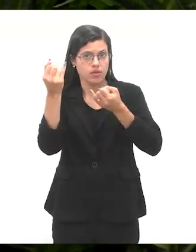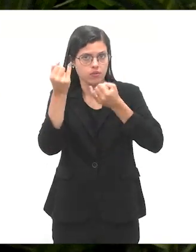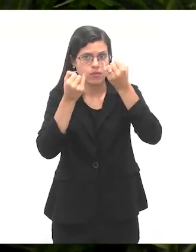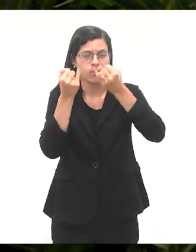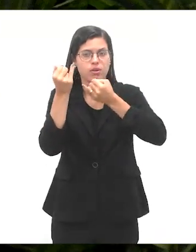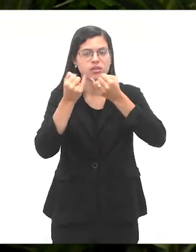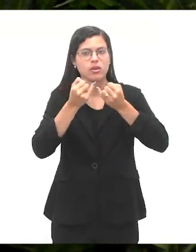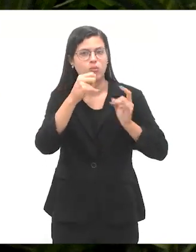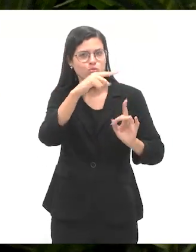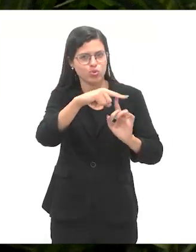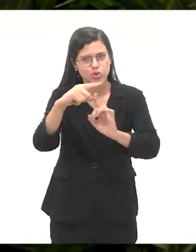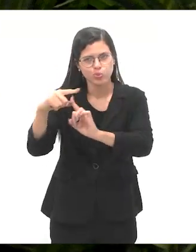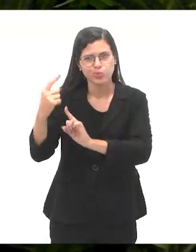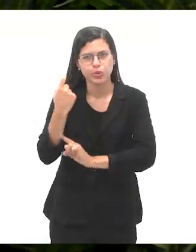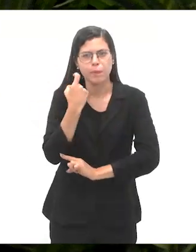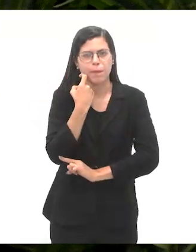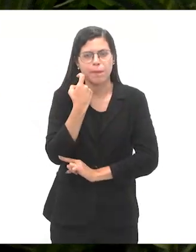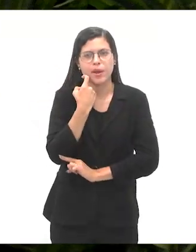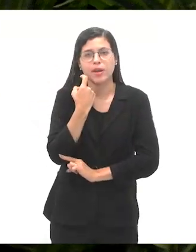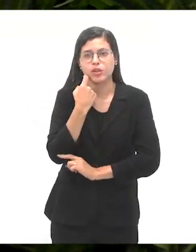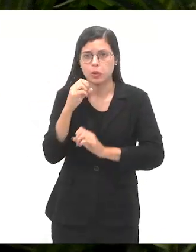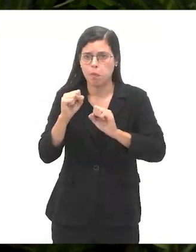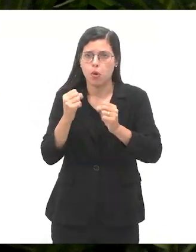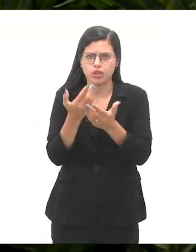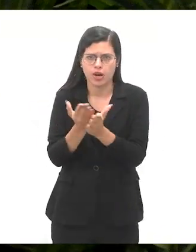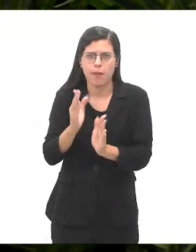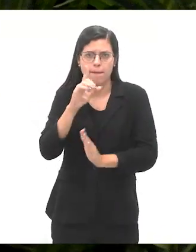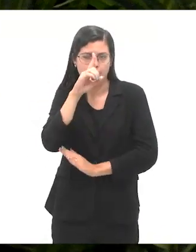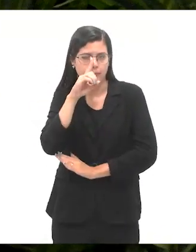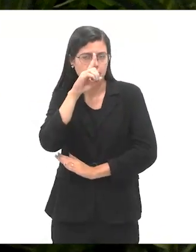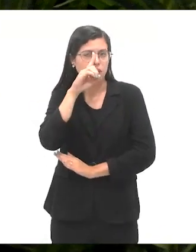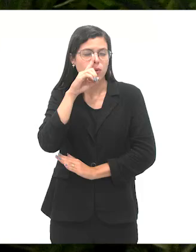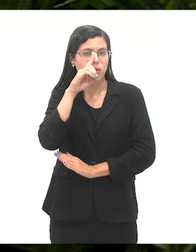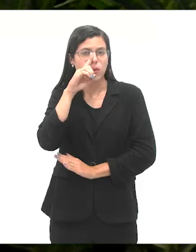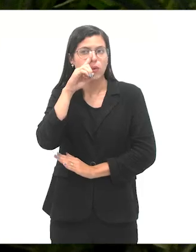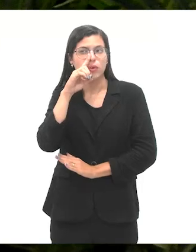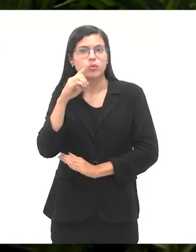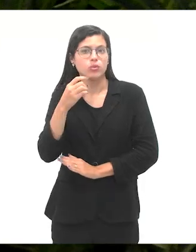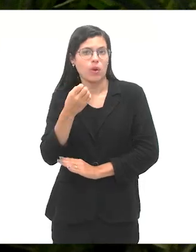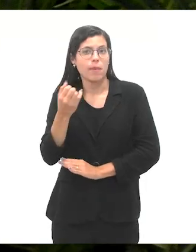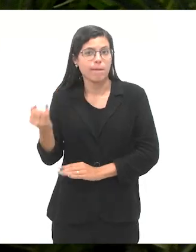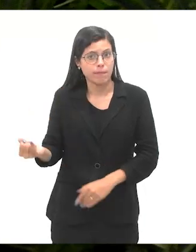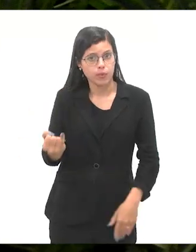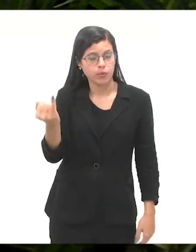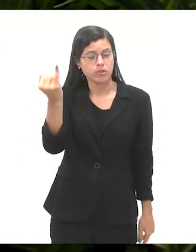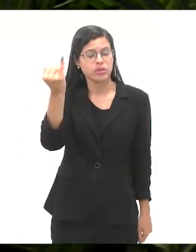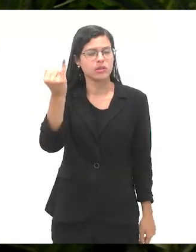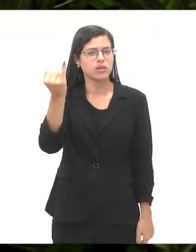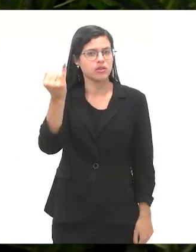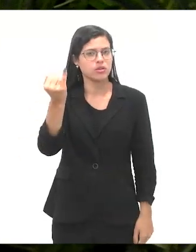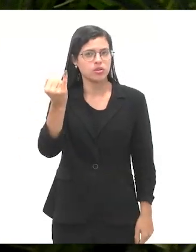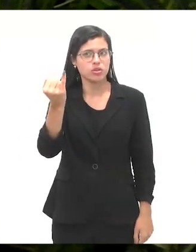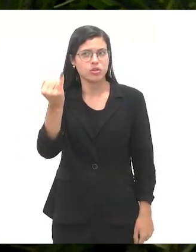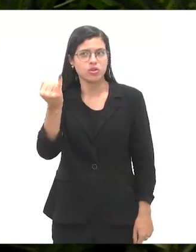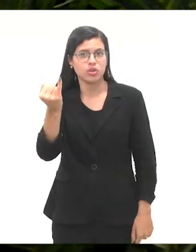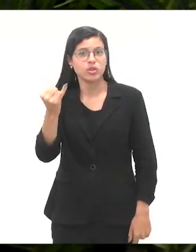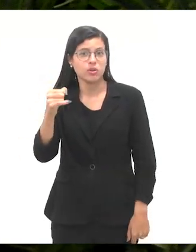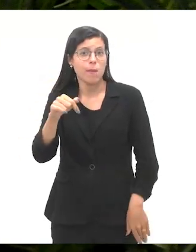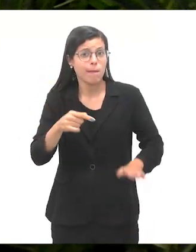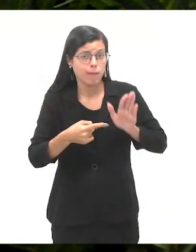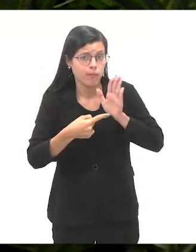essas informações de espécies ameaçadas reforçam, tornam assim, um pouco mais robusto